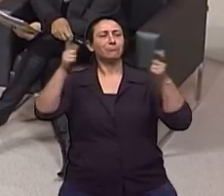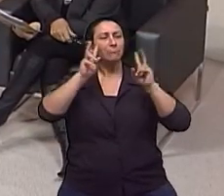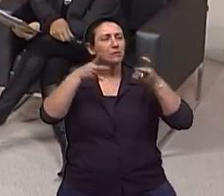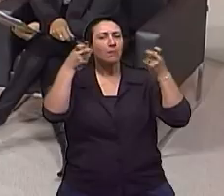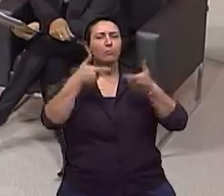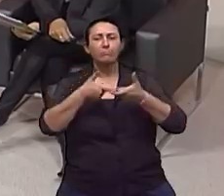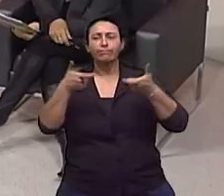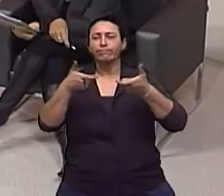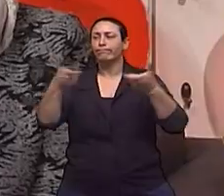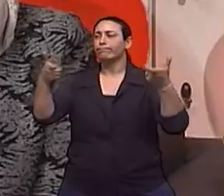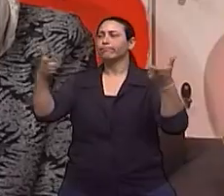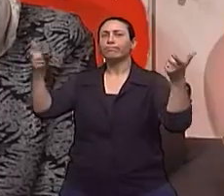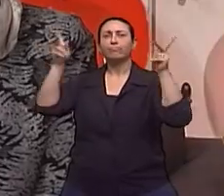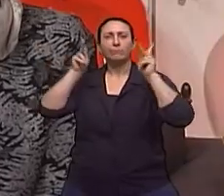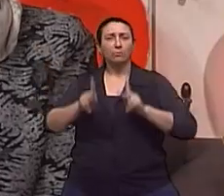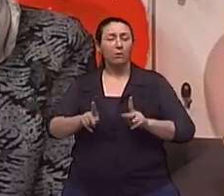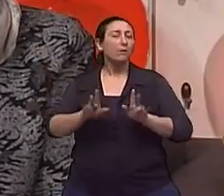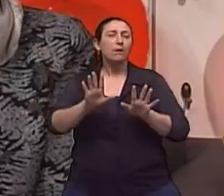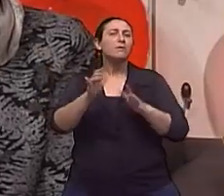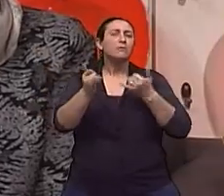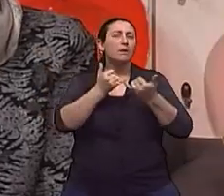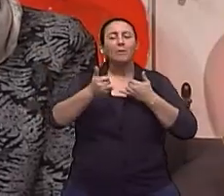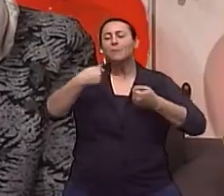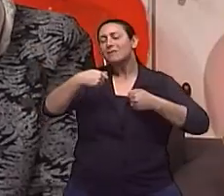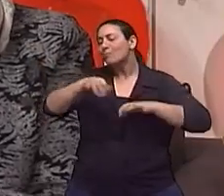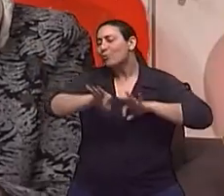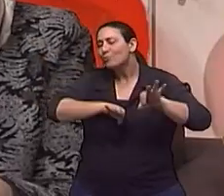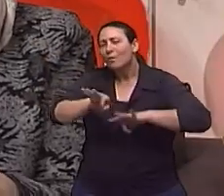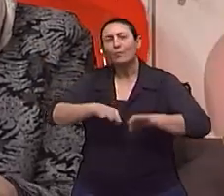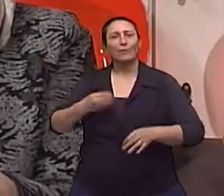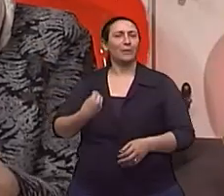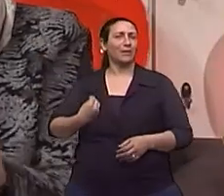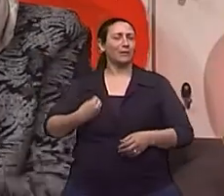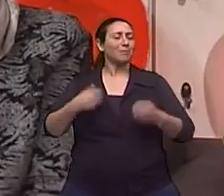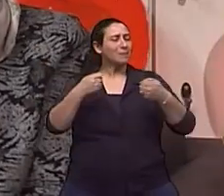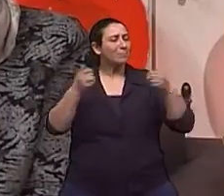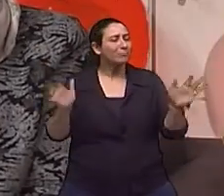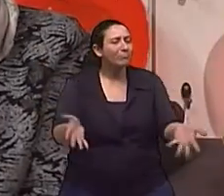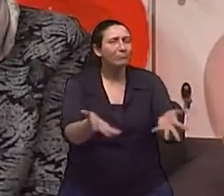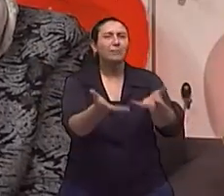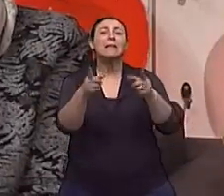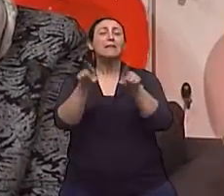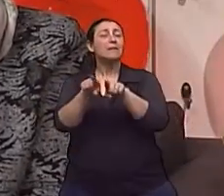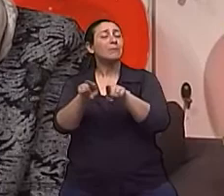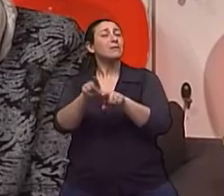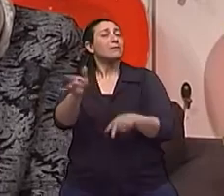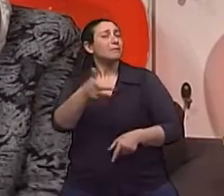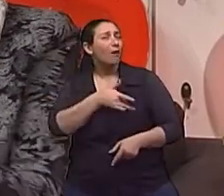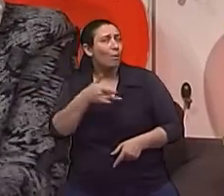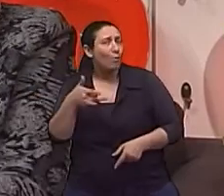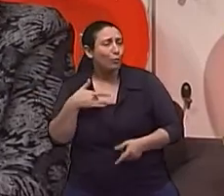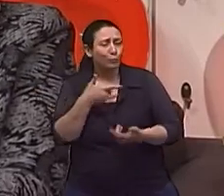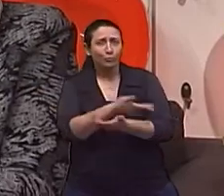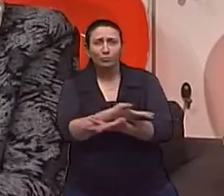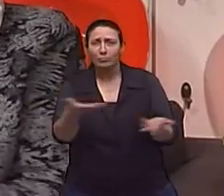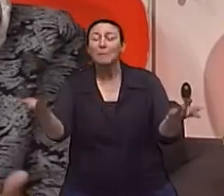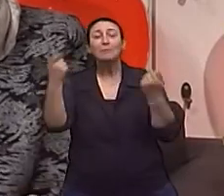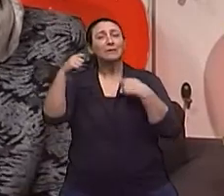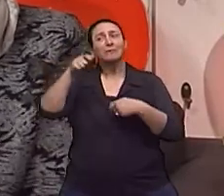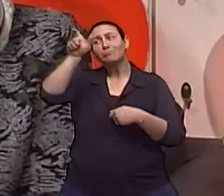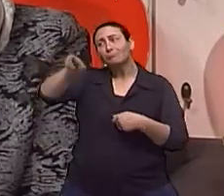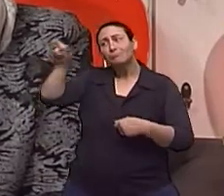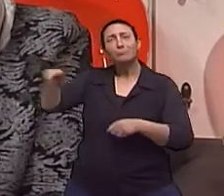por feito projeto de vida por isso pessoal ter saúde disponível para eles ter